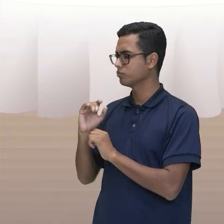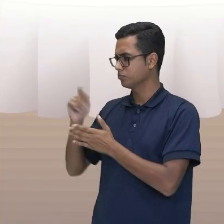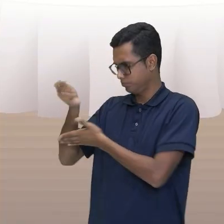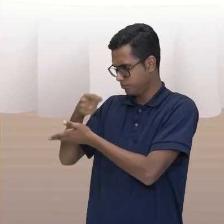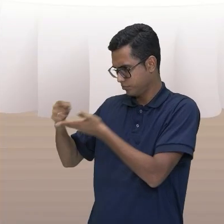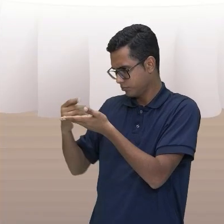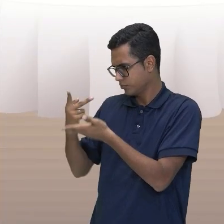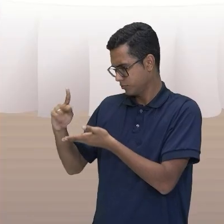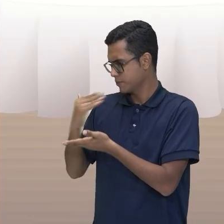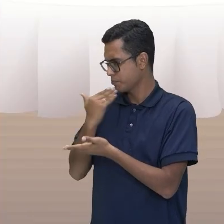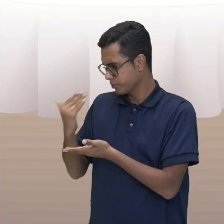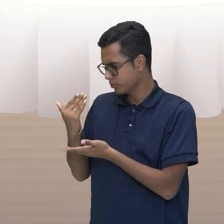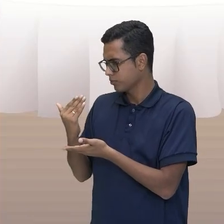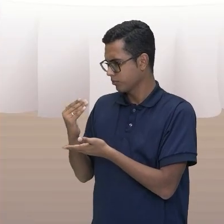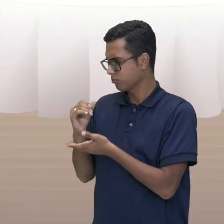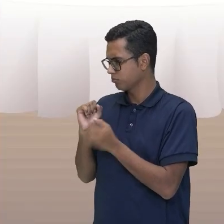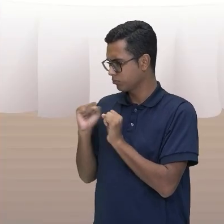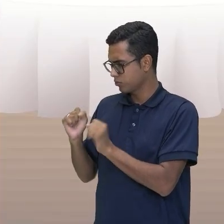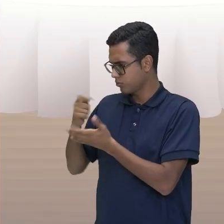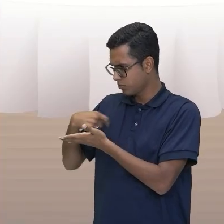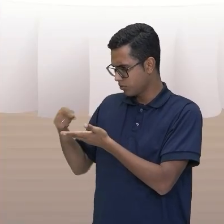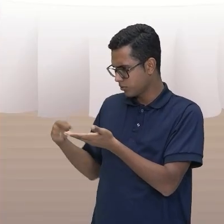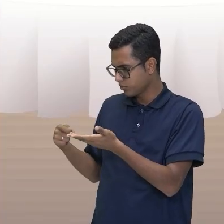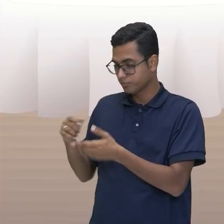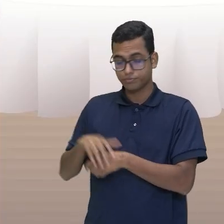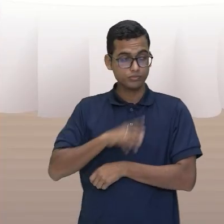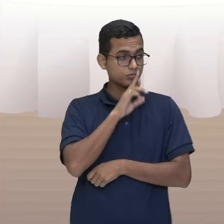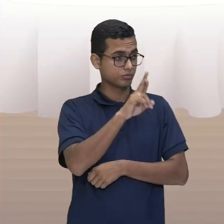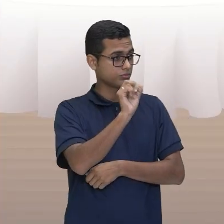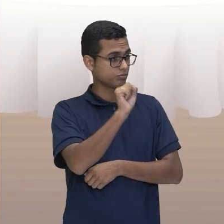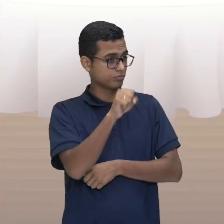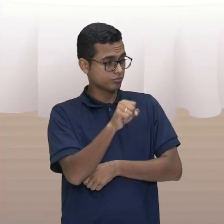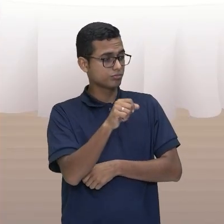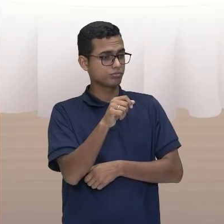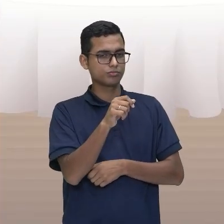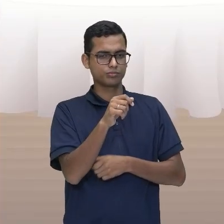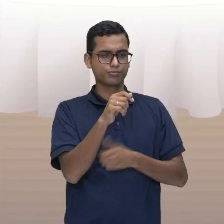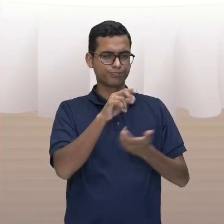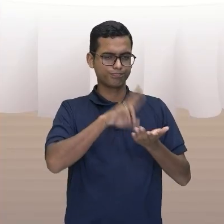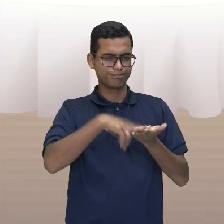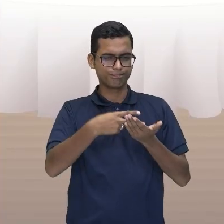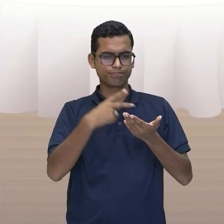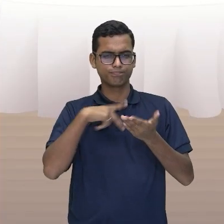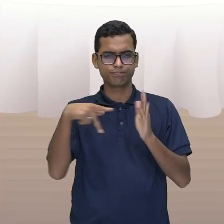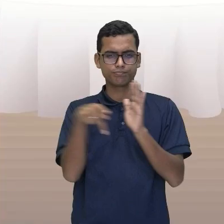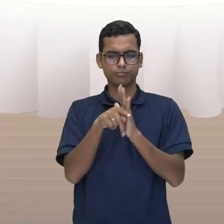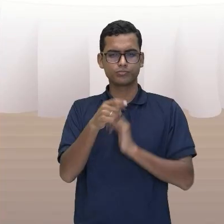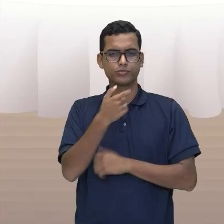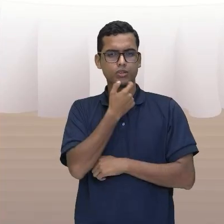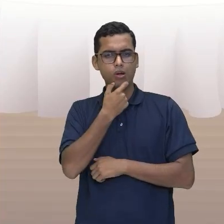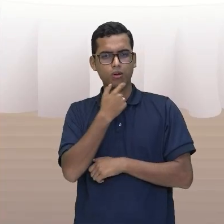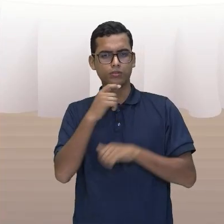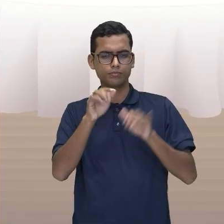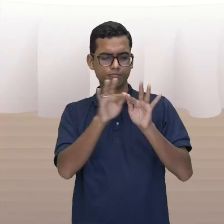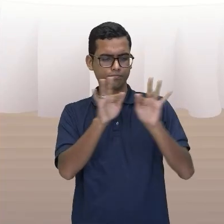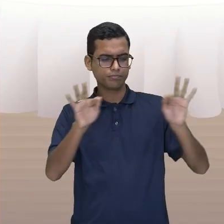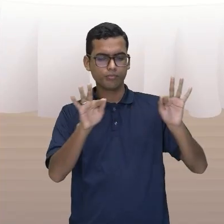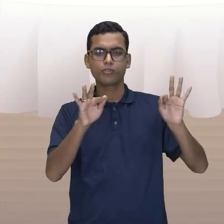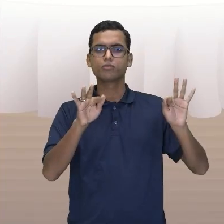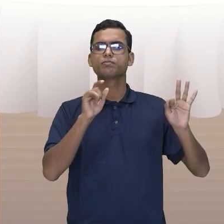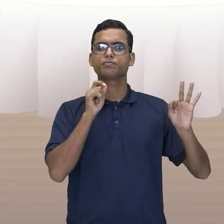pedido? Aí ela fala assim, yes, sim. Can I have a pepperoni pizza, please? Eu posso